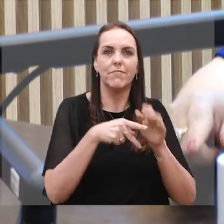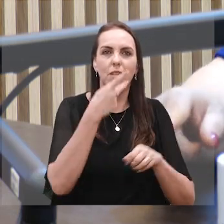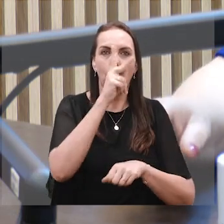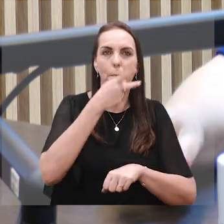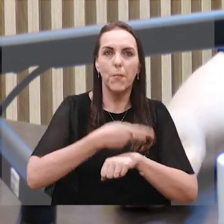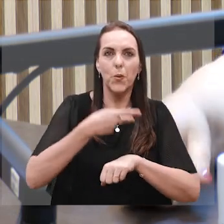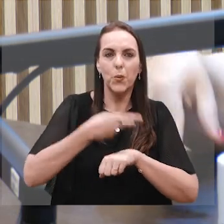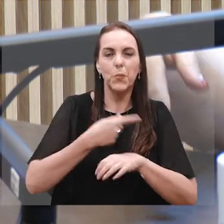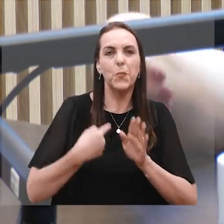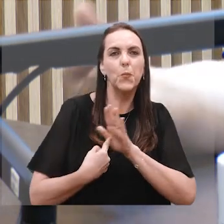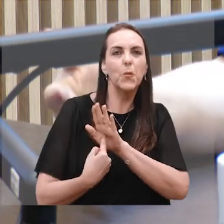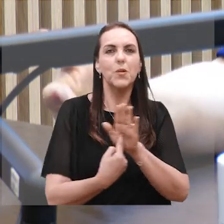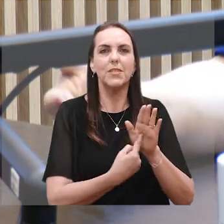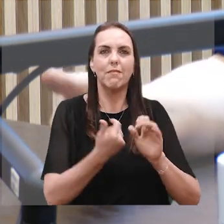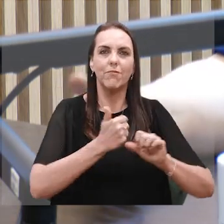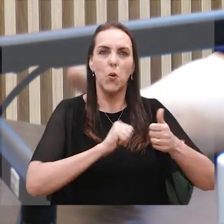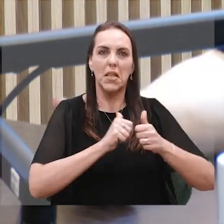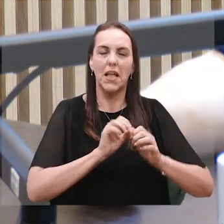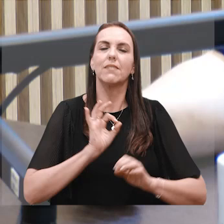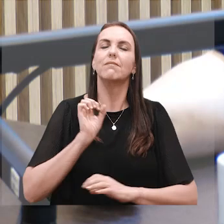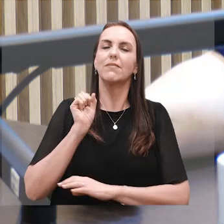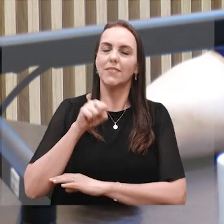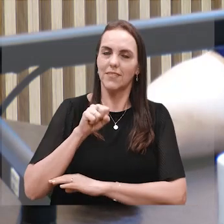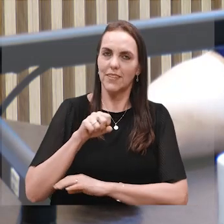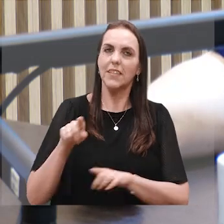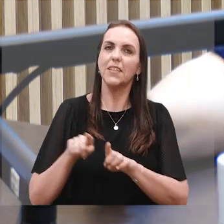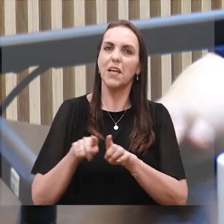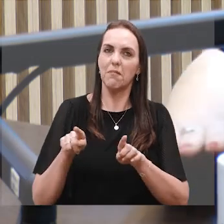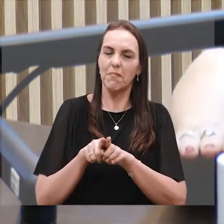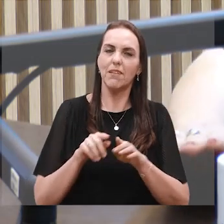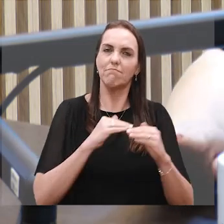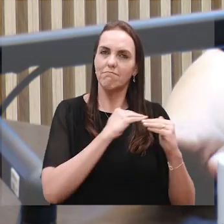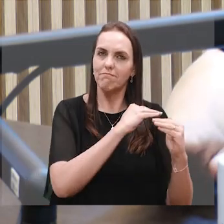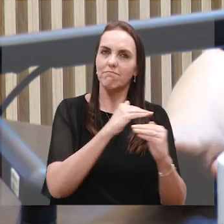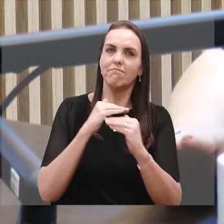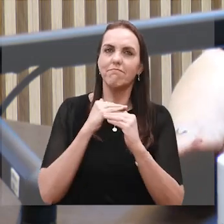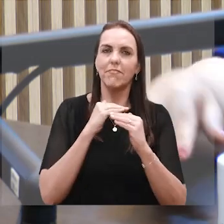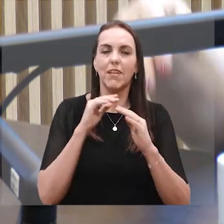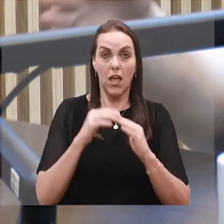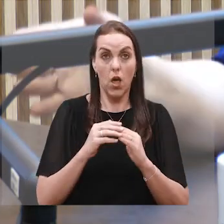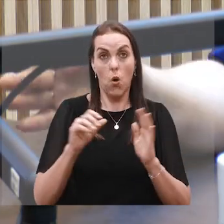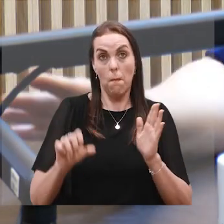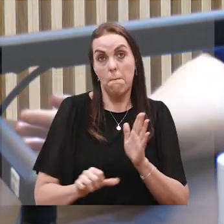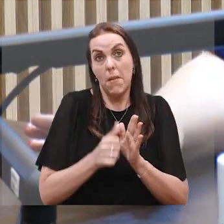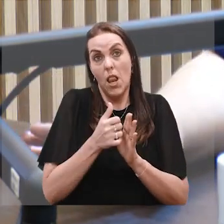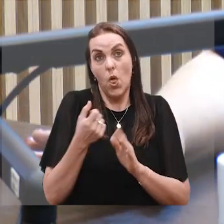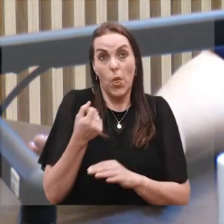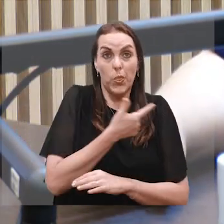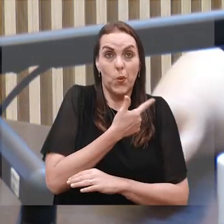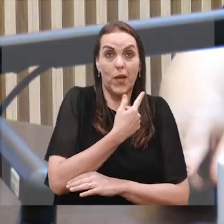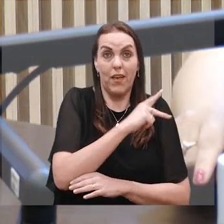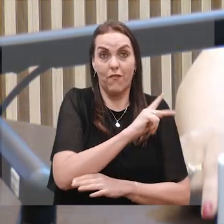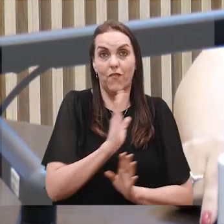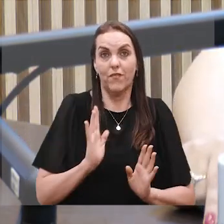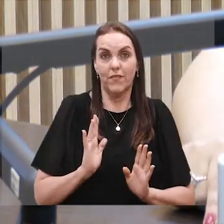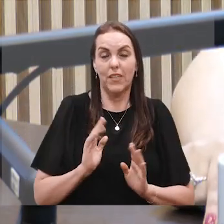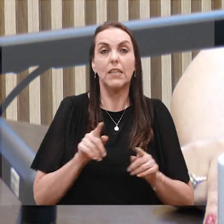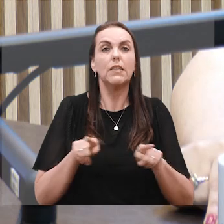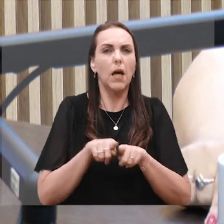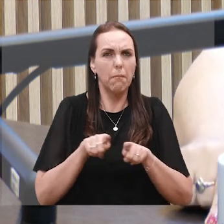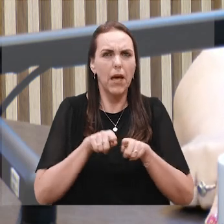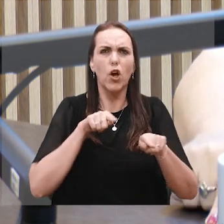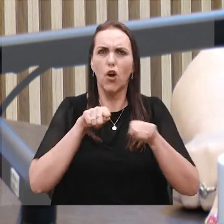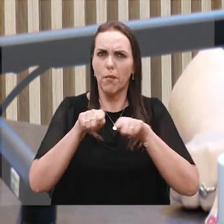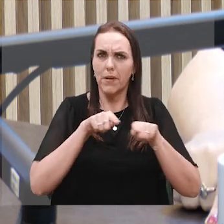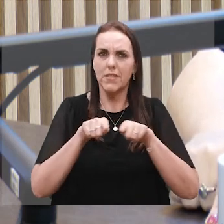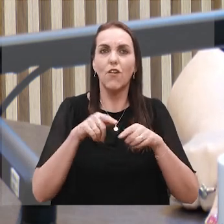produto e querer qualificar e querer mostrar que sim, eles também eram iguais ou melhores que todos os outros. Eles podiam